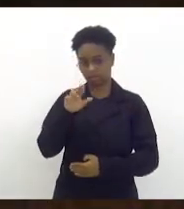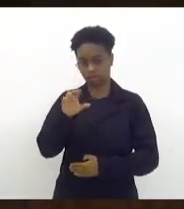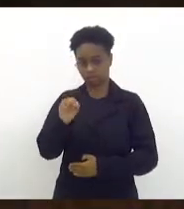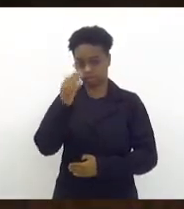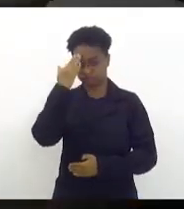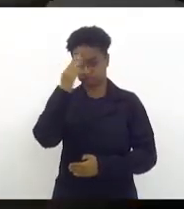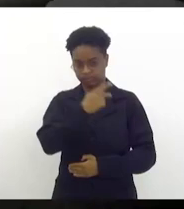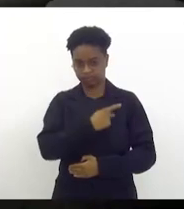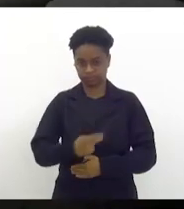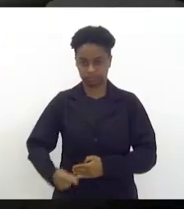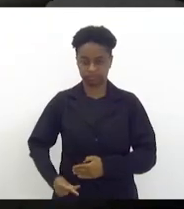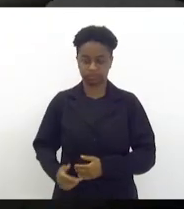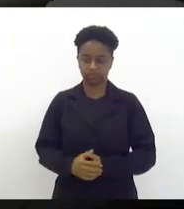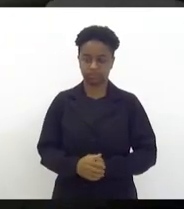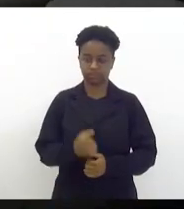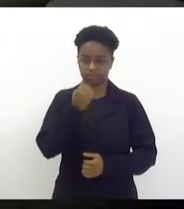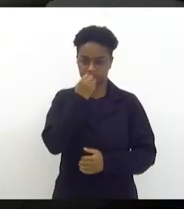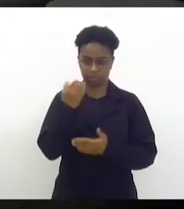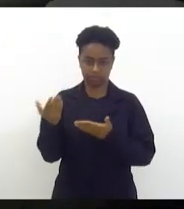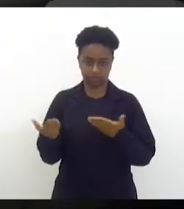senhor presidente. Seja bem-vindo.